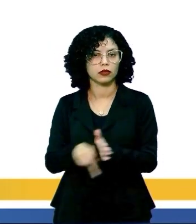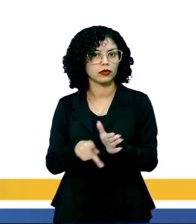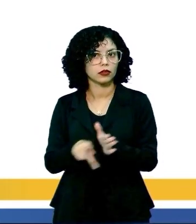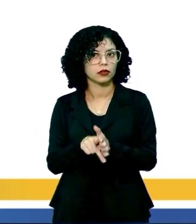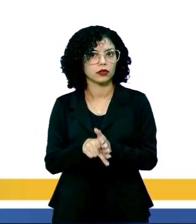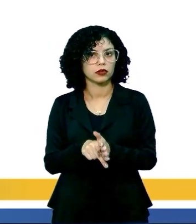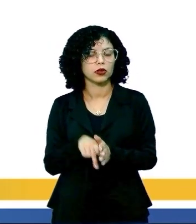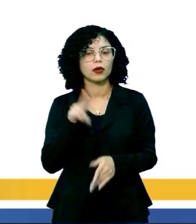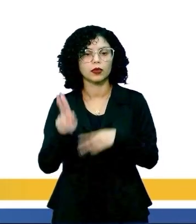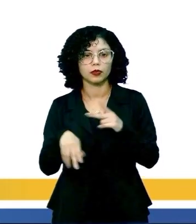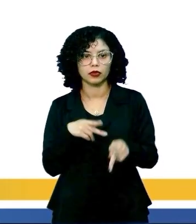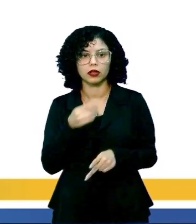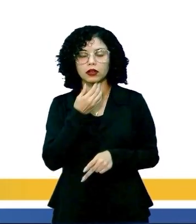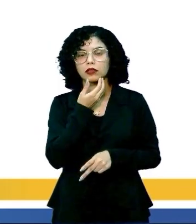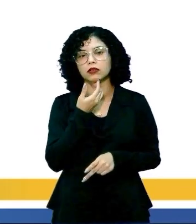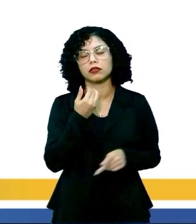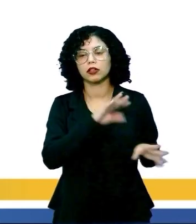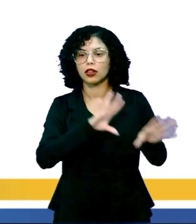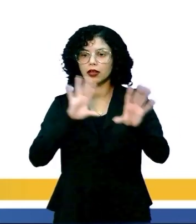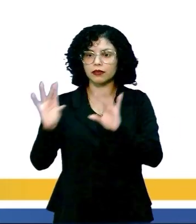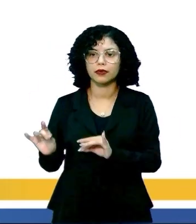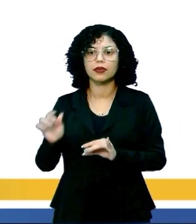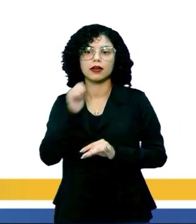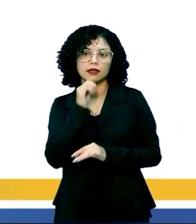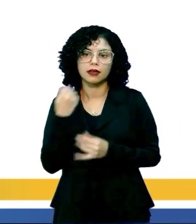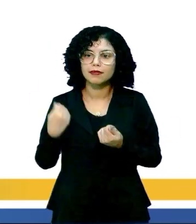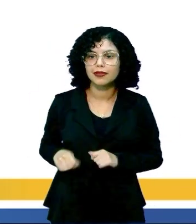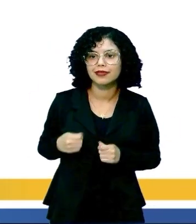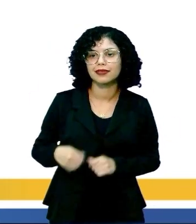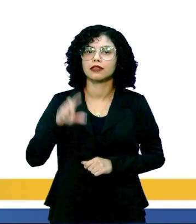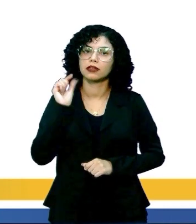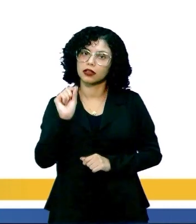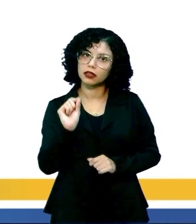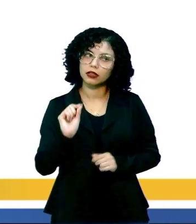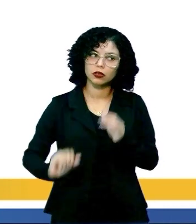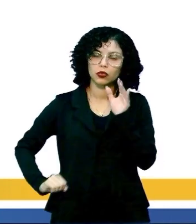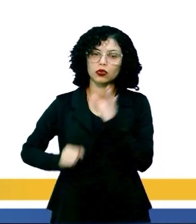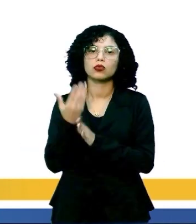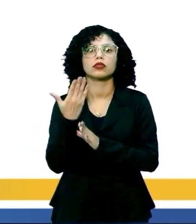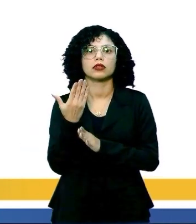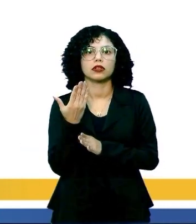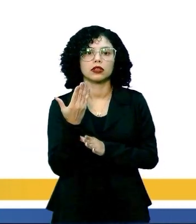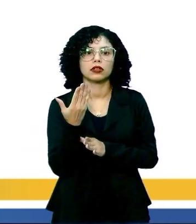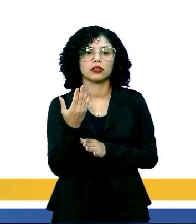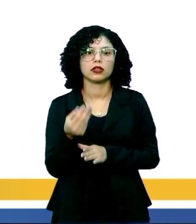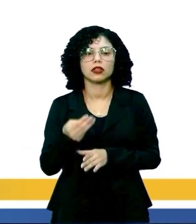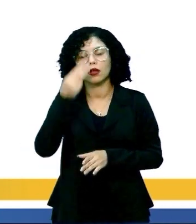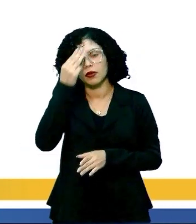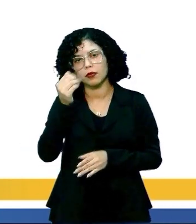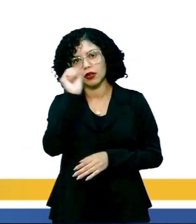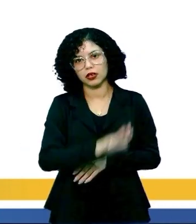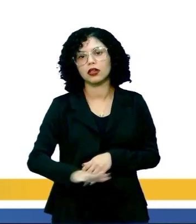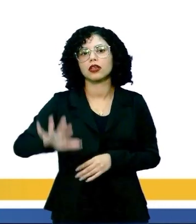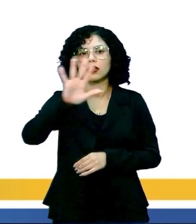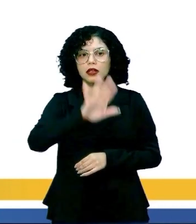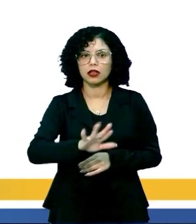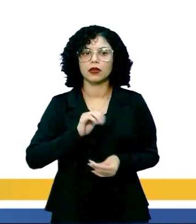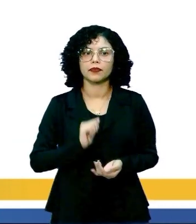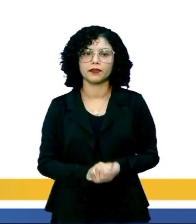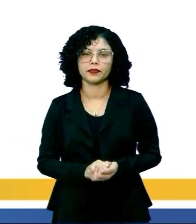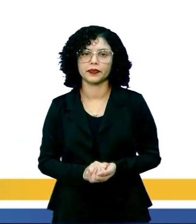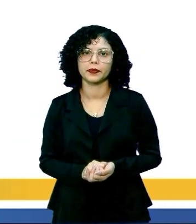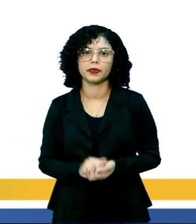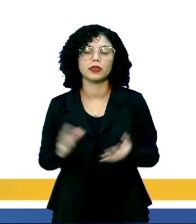participação popular, levou à necessidade da criação dessa memória nacional, dessa